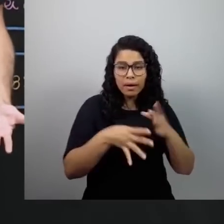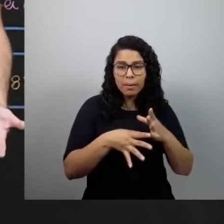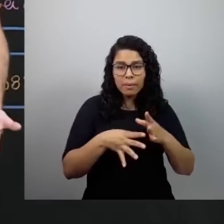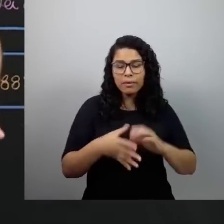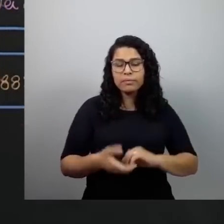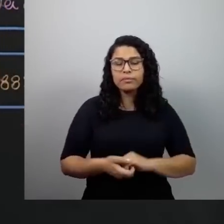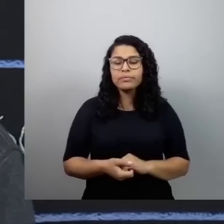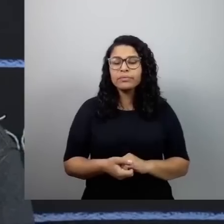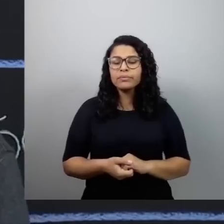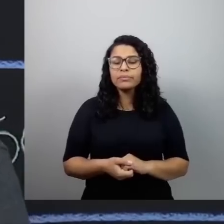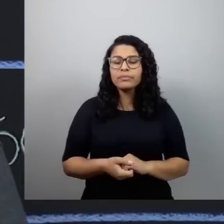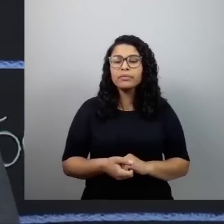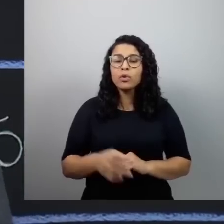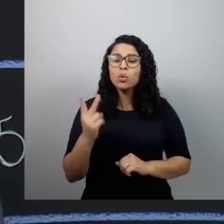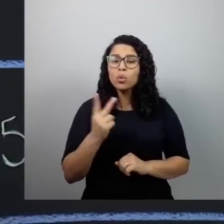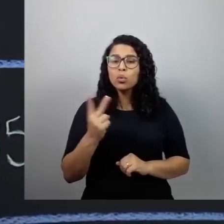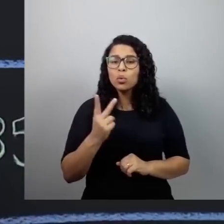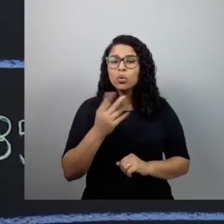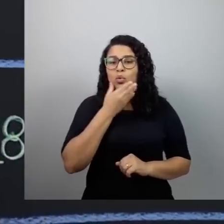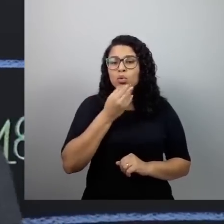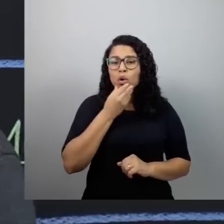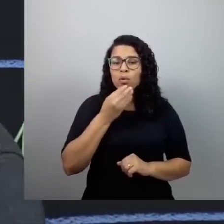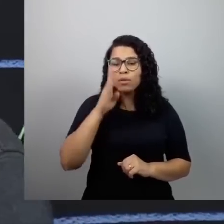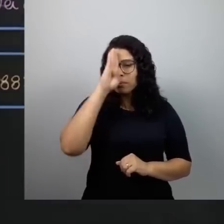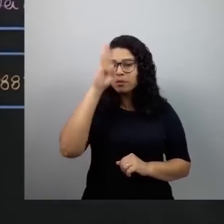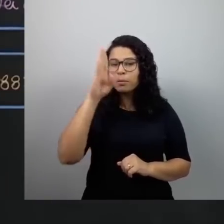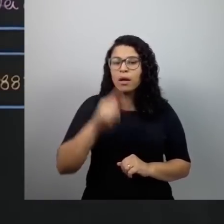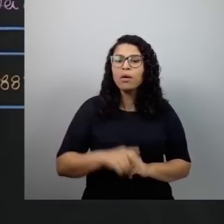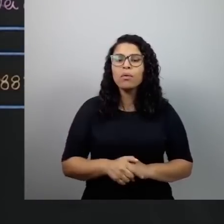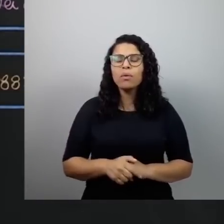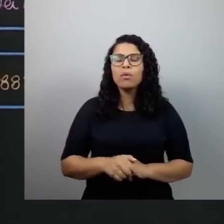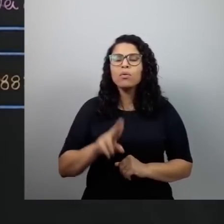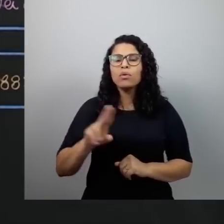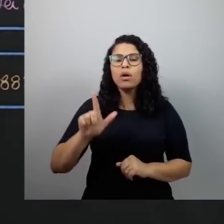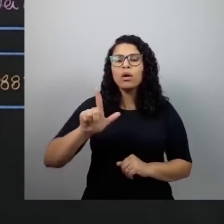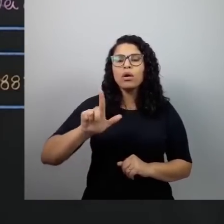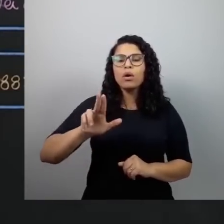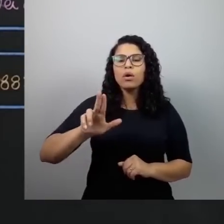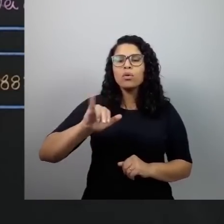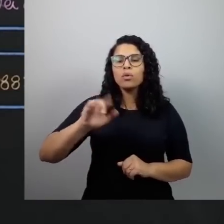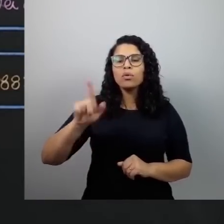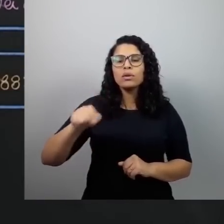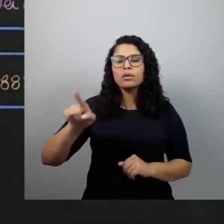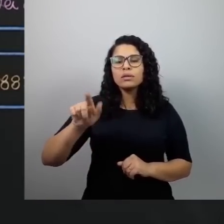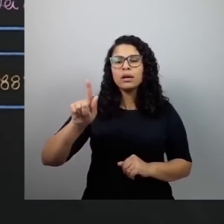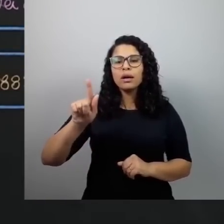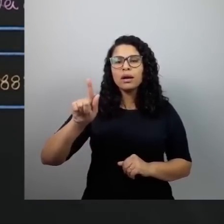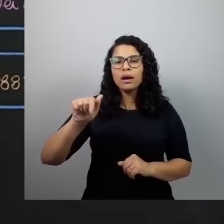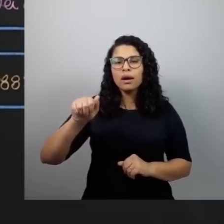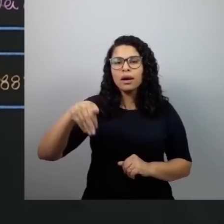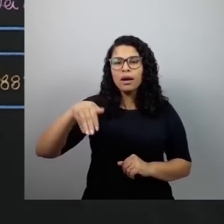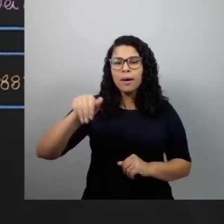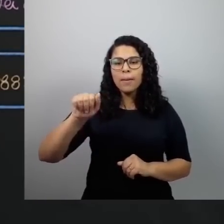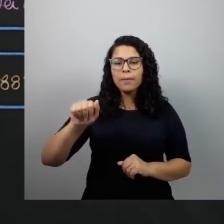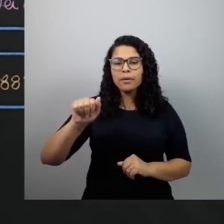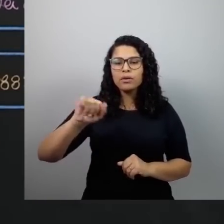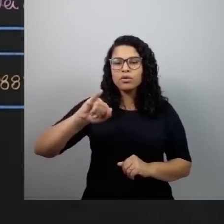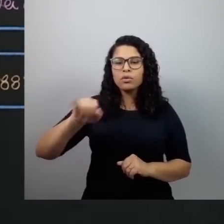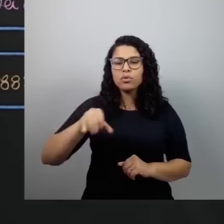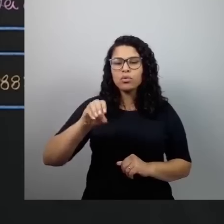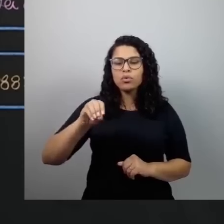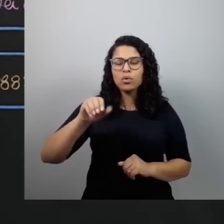deixasse de acontecer. Duas figuras de bastante destaque nesse movimento abolicionista, que eu sugiro que você pesquise aí na